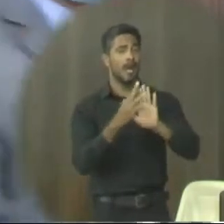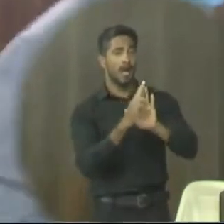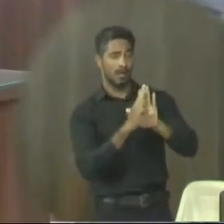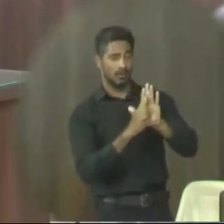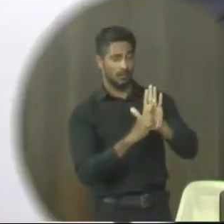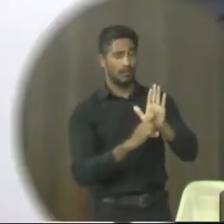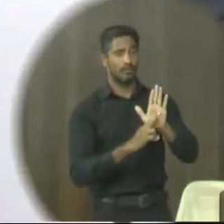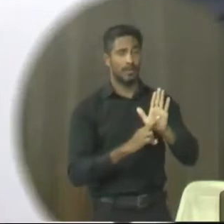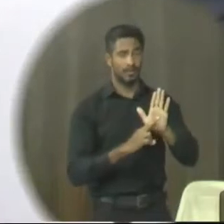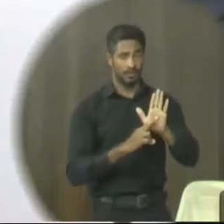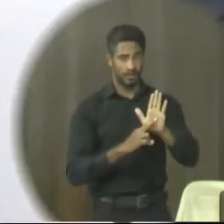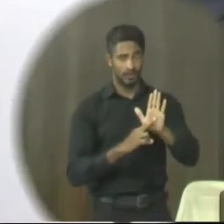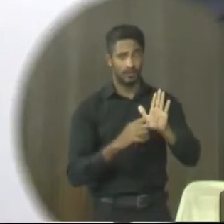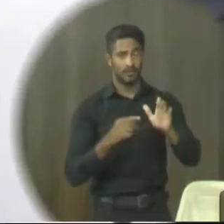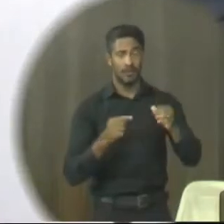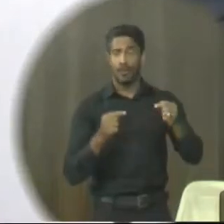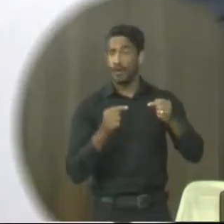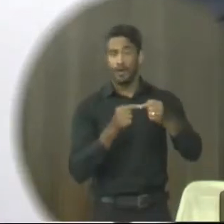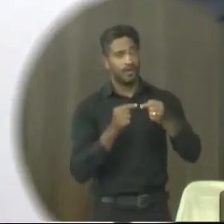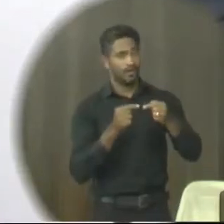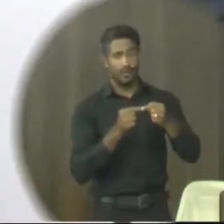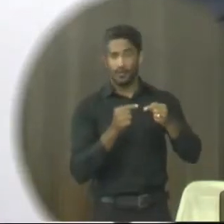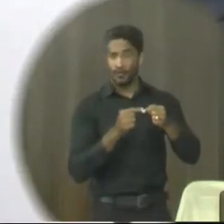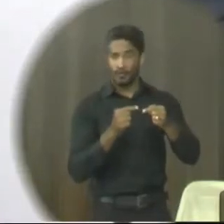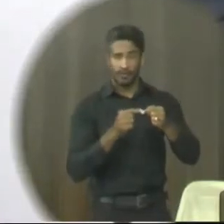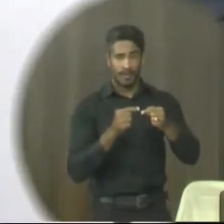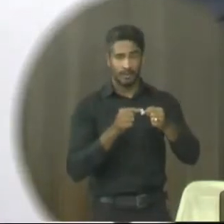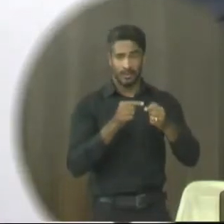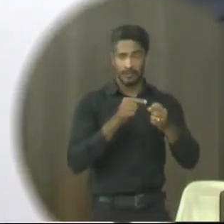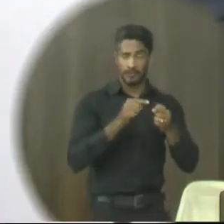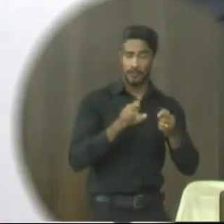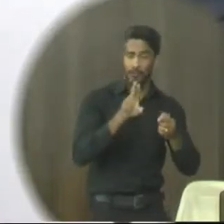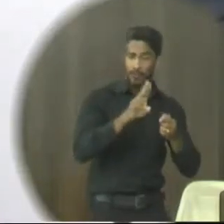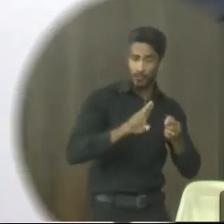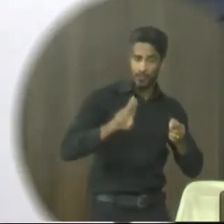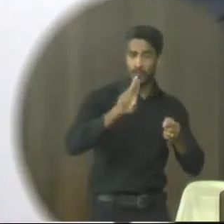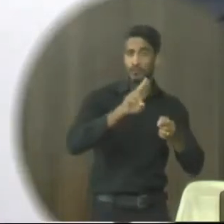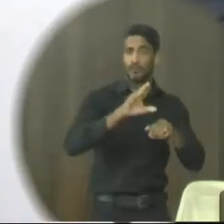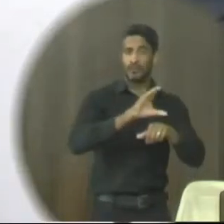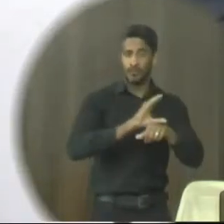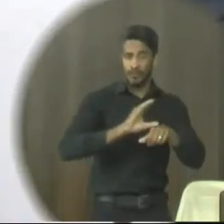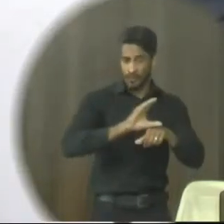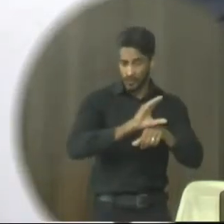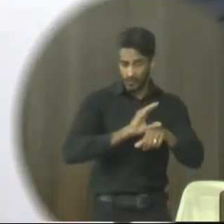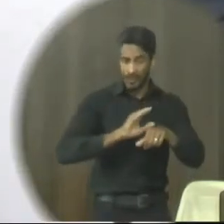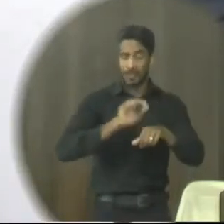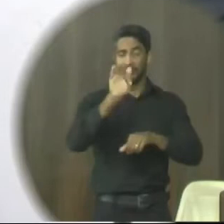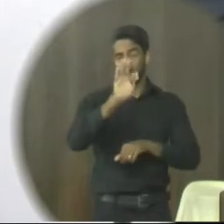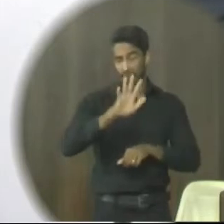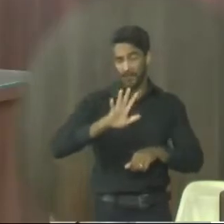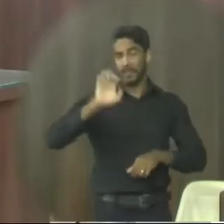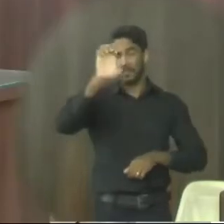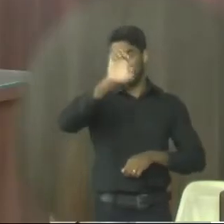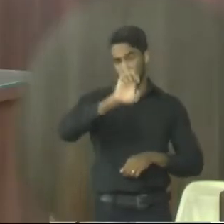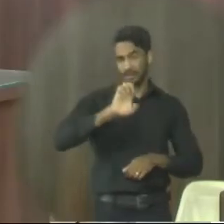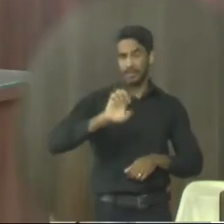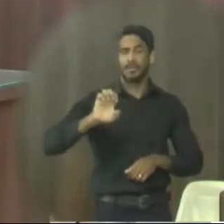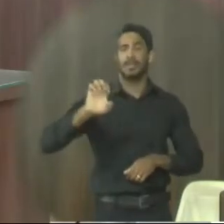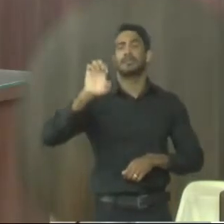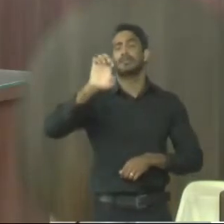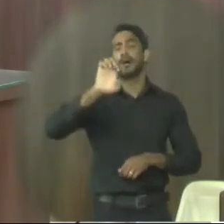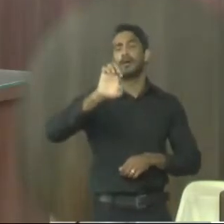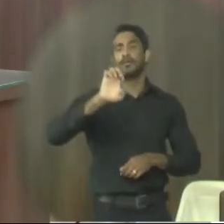importa-se incompatível com as disposições institucionais do âmbito federal e estadual,